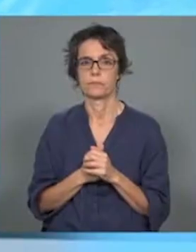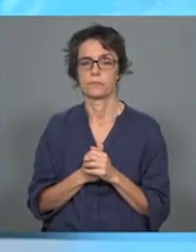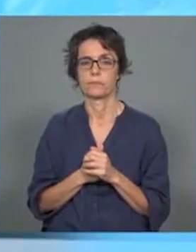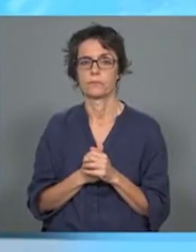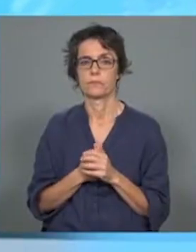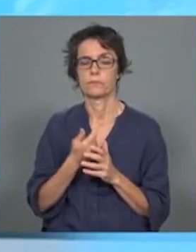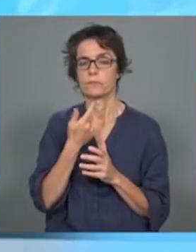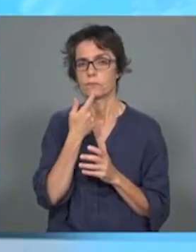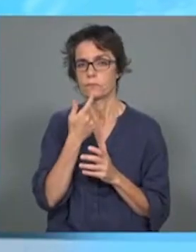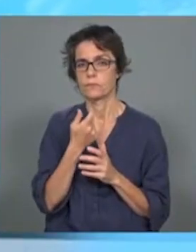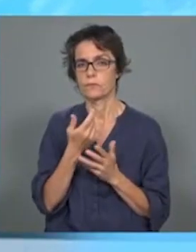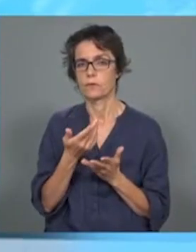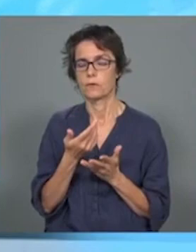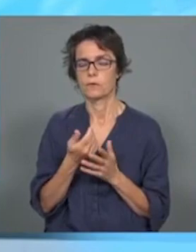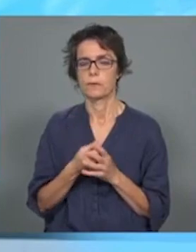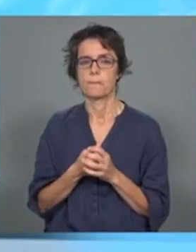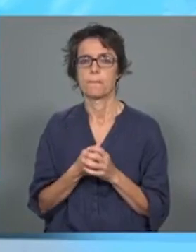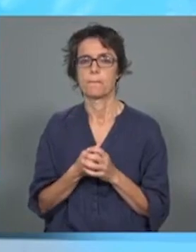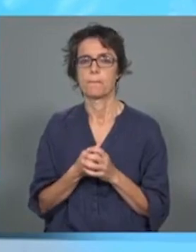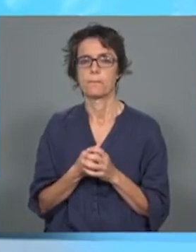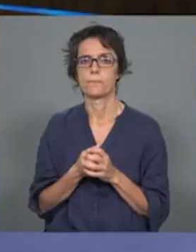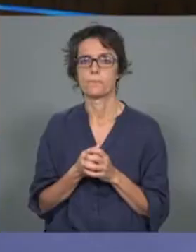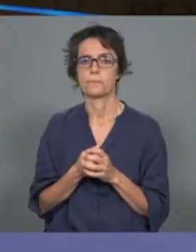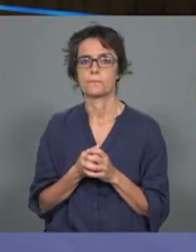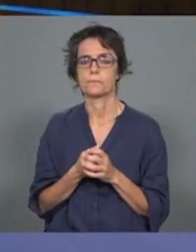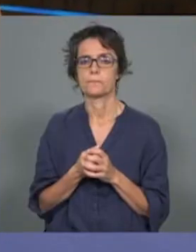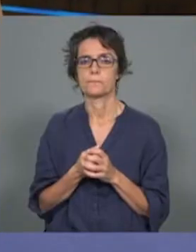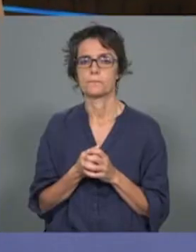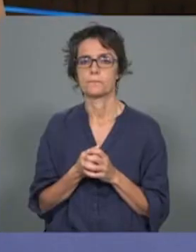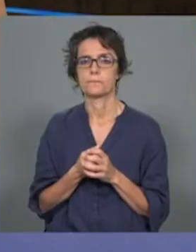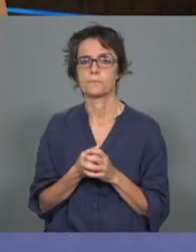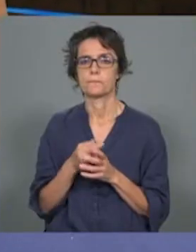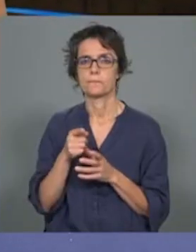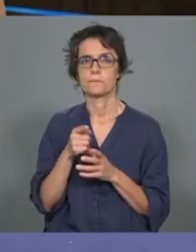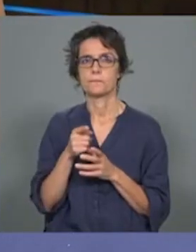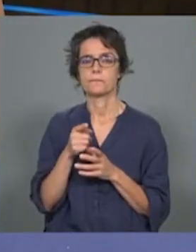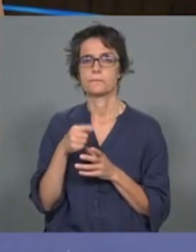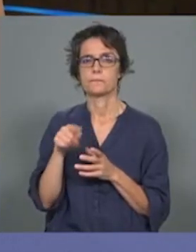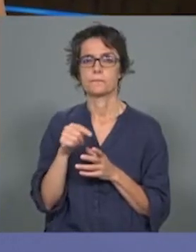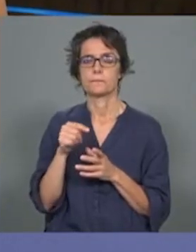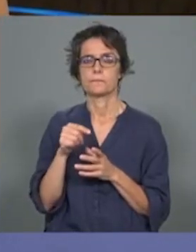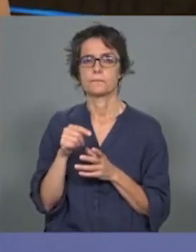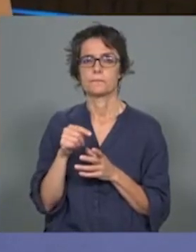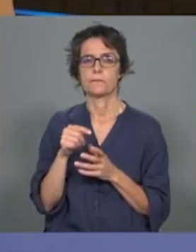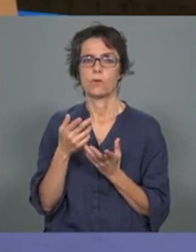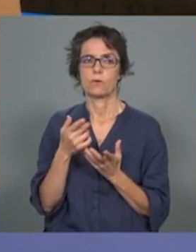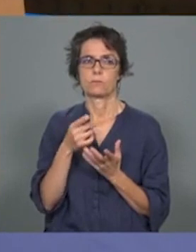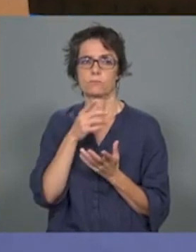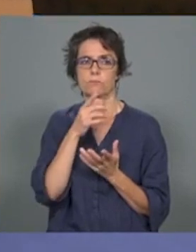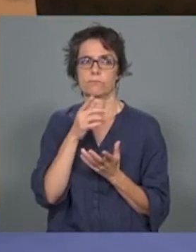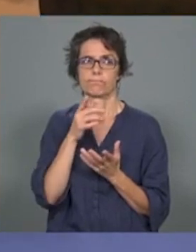Carlos, de que forma é que, enfim, não vamos esperar pelas conclusões de todos estes painéis, porque claro, acredito que